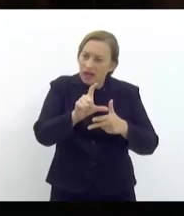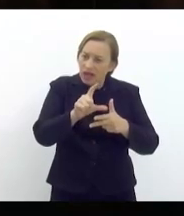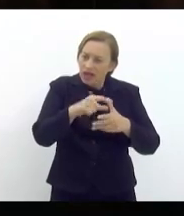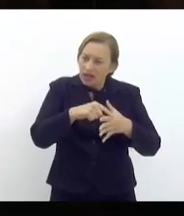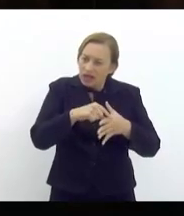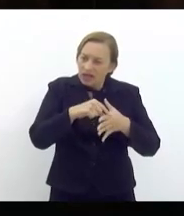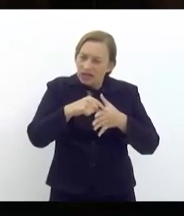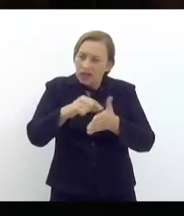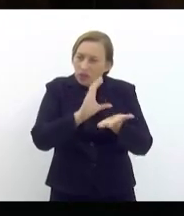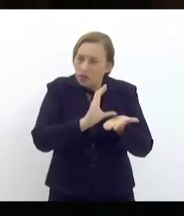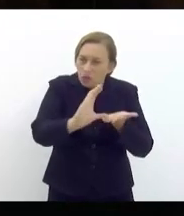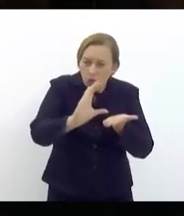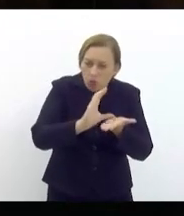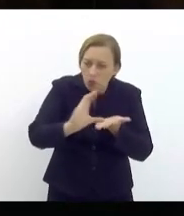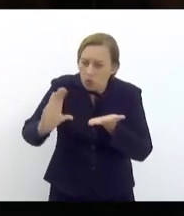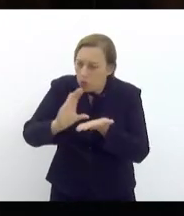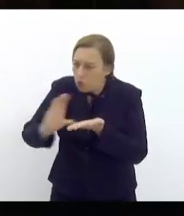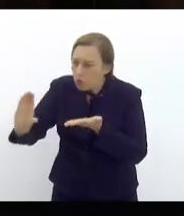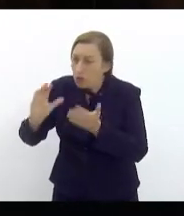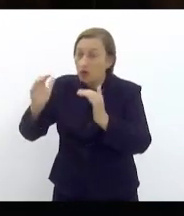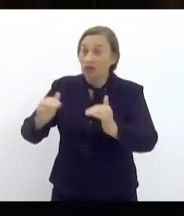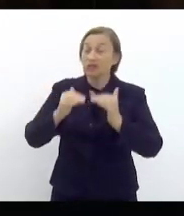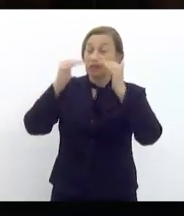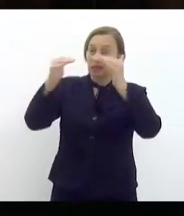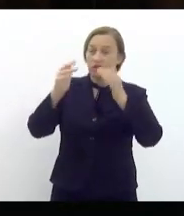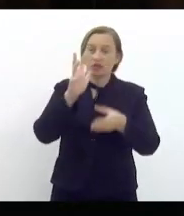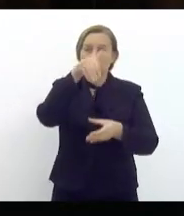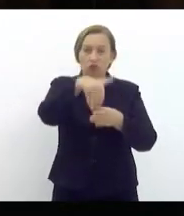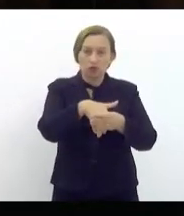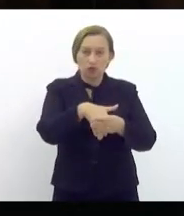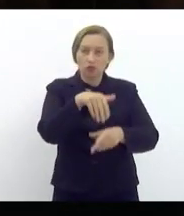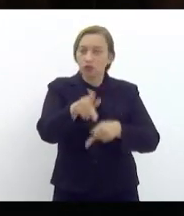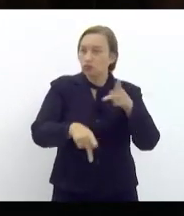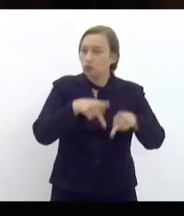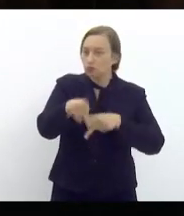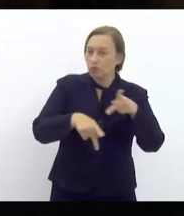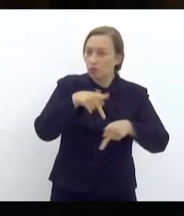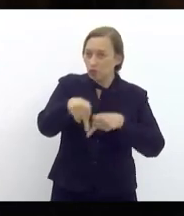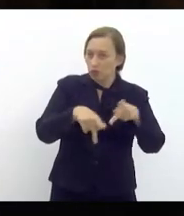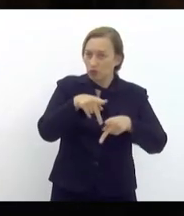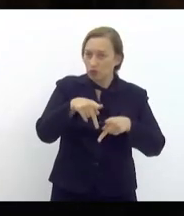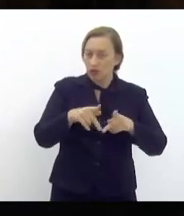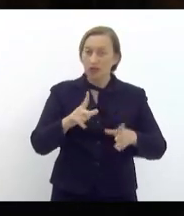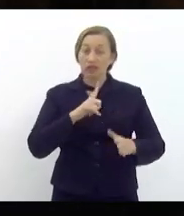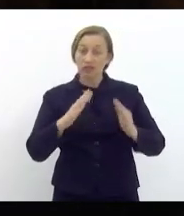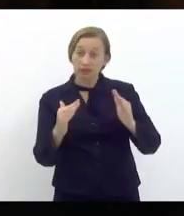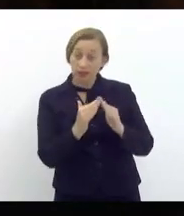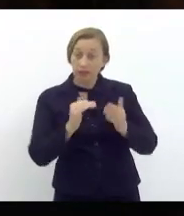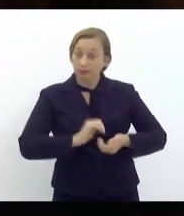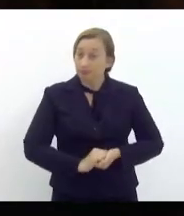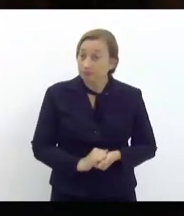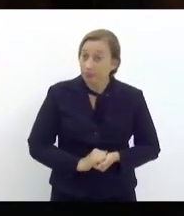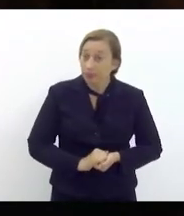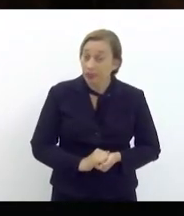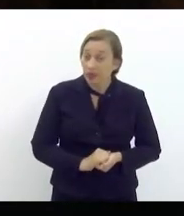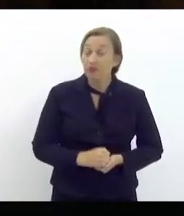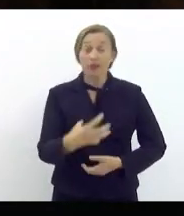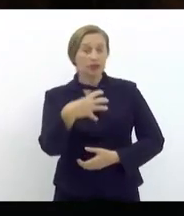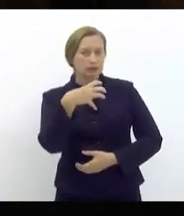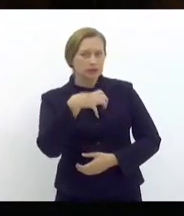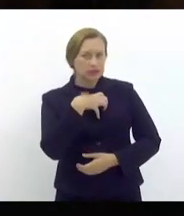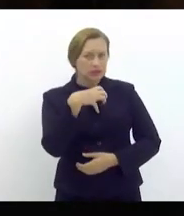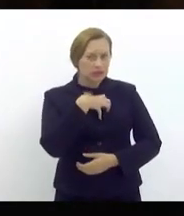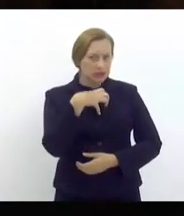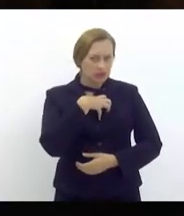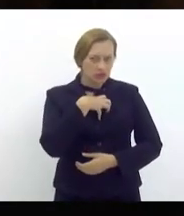expressa pela soberania do voto popular que se materializa nessa Casa? É nesse sentido